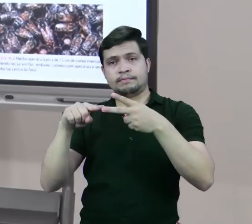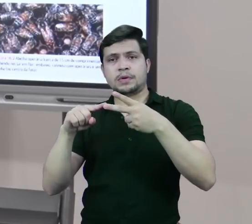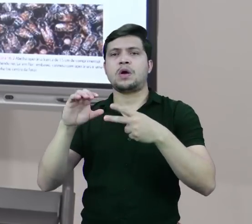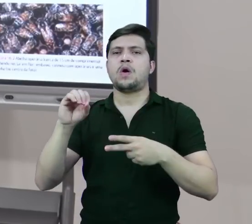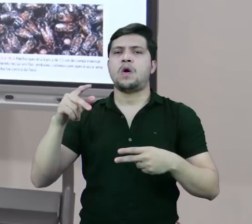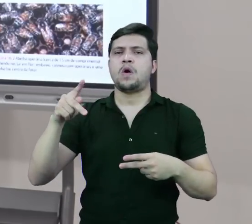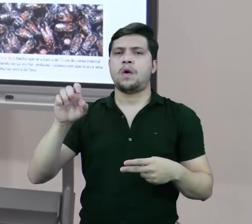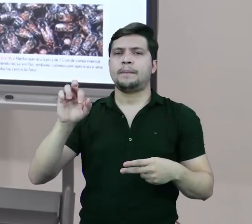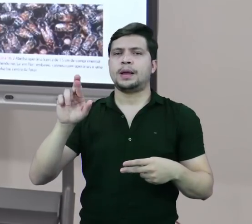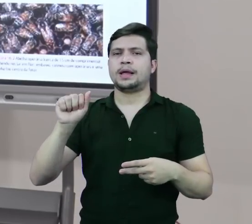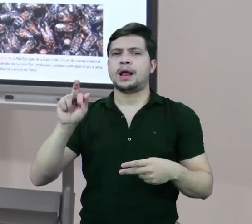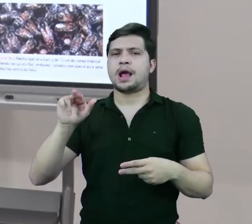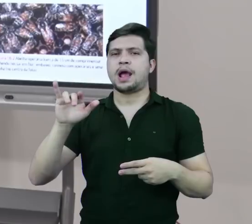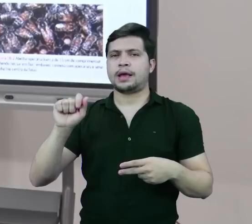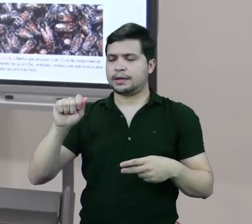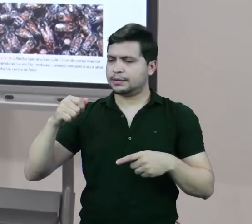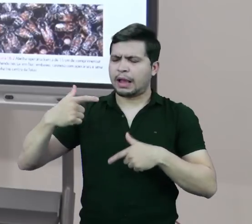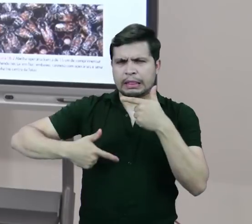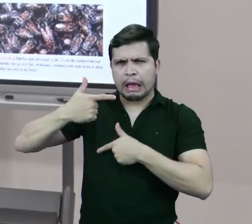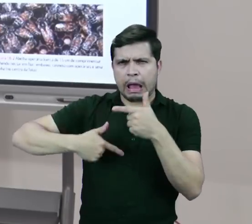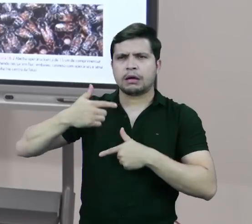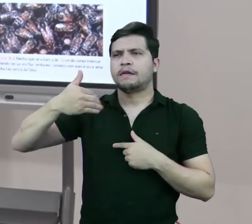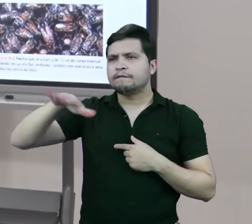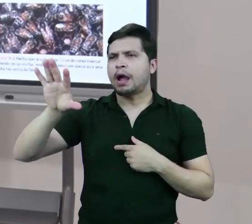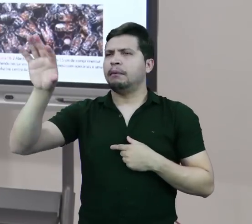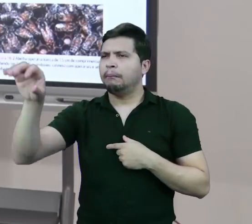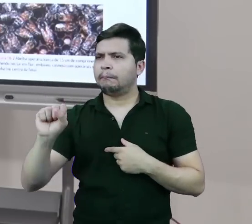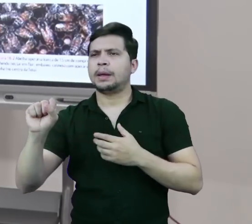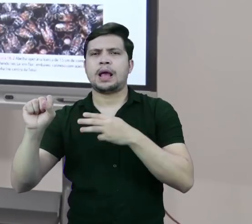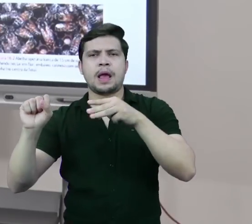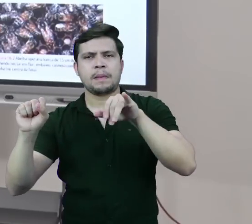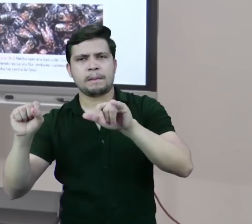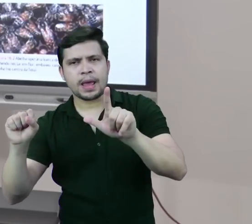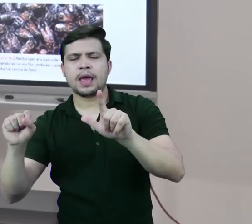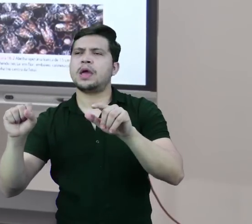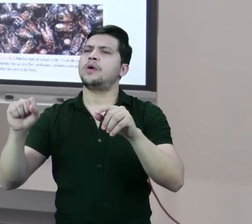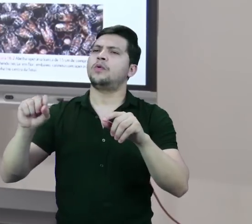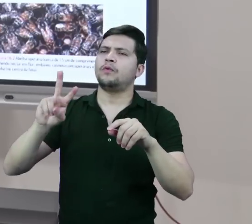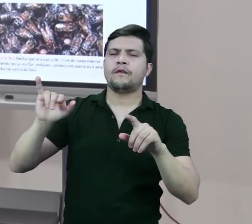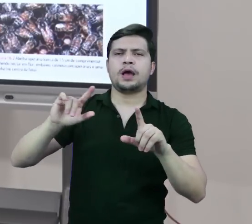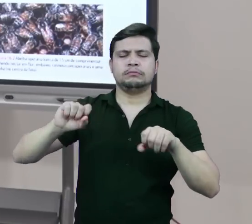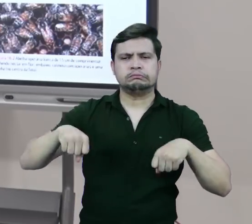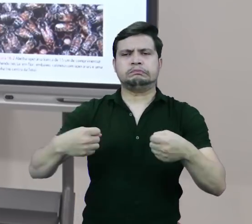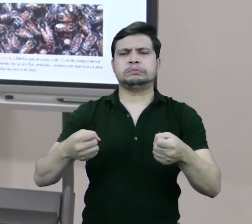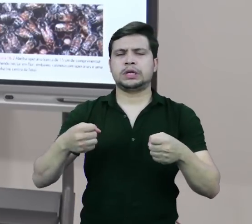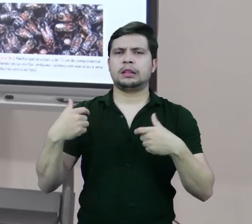que vão buscar mel, produzir mel, alimentar as larvas, né, ter toda essa função